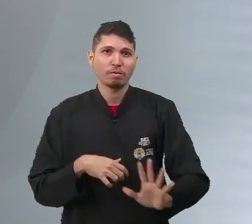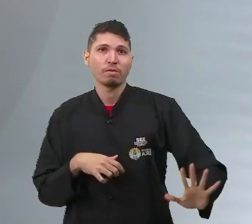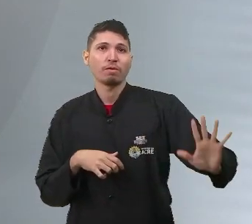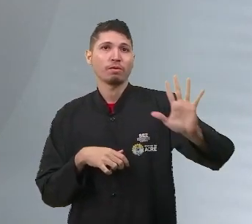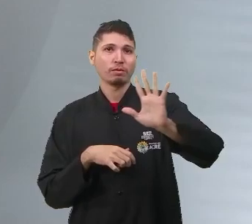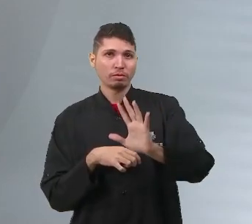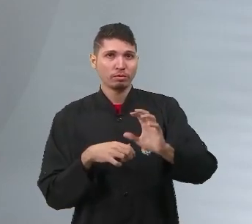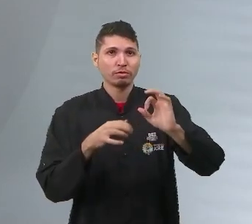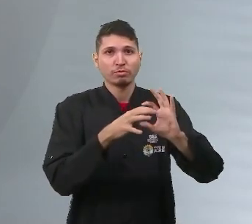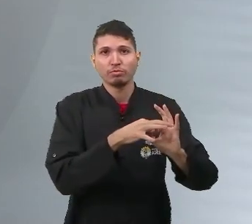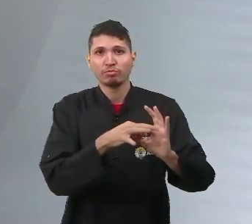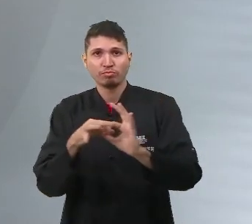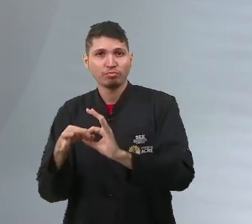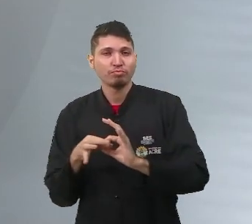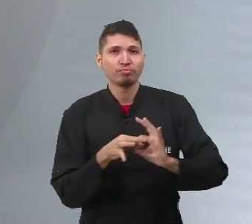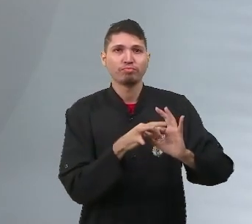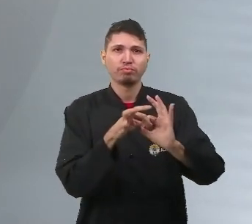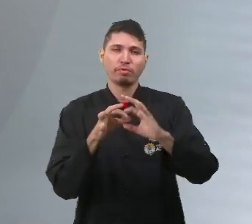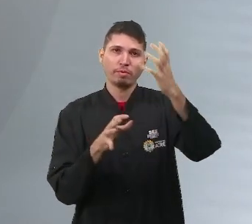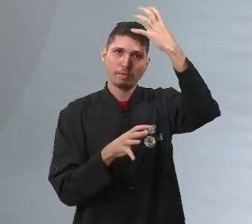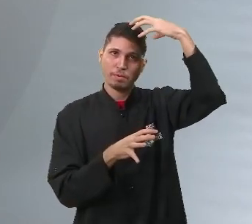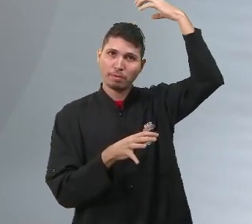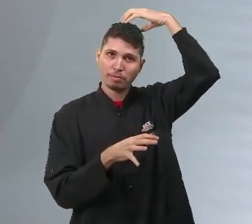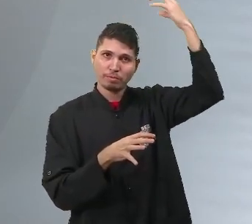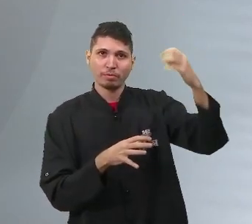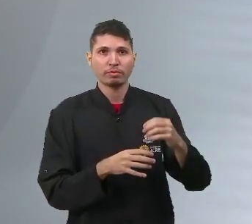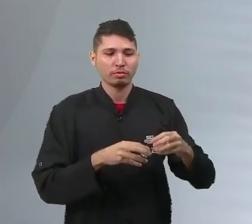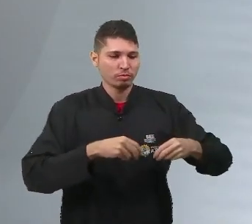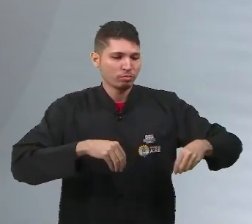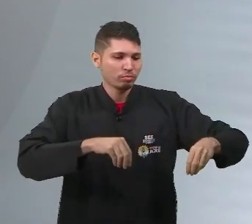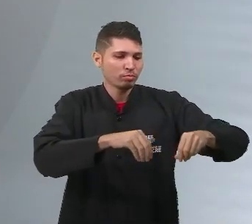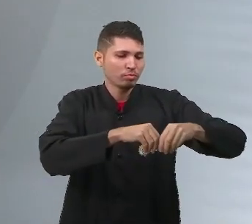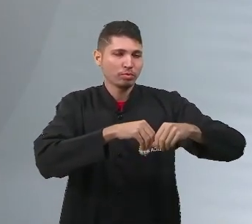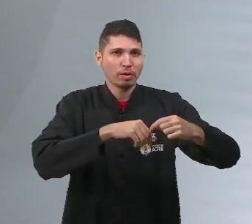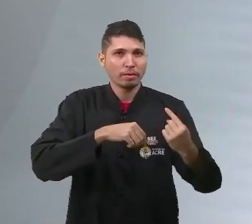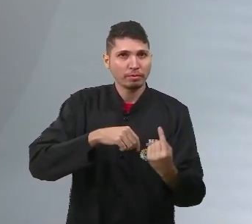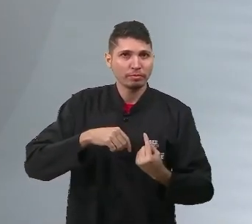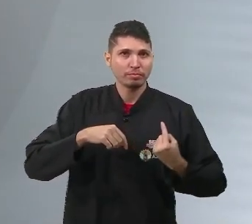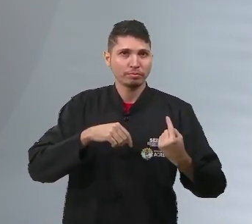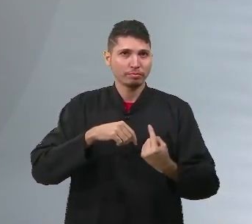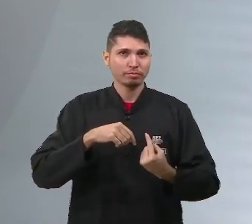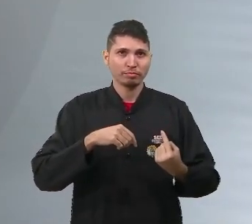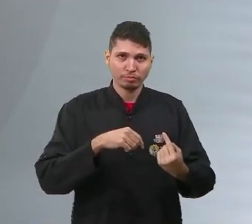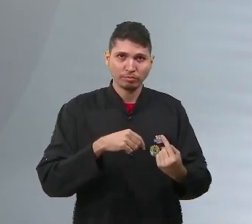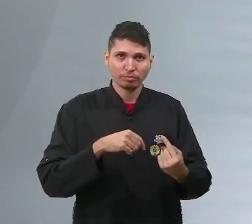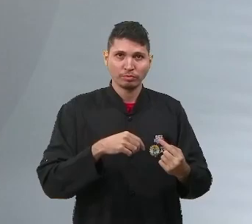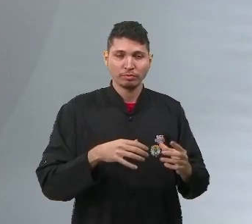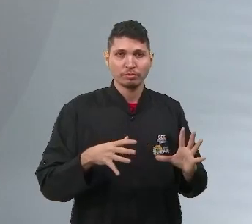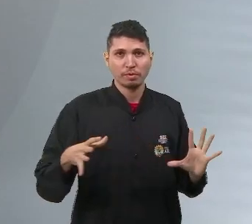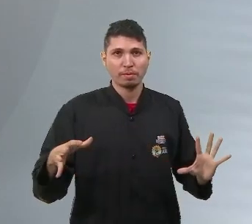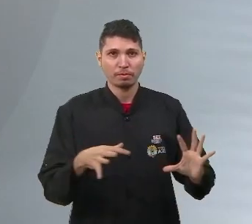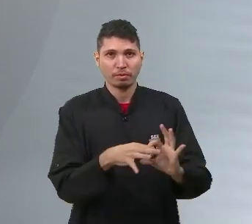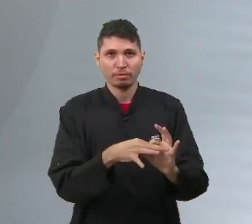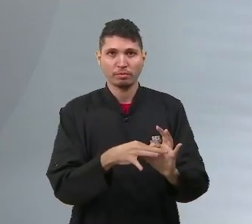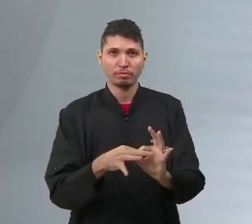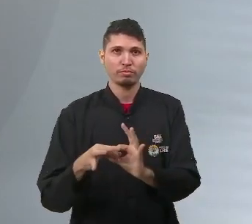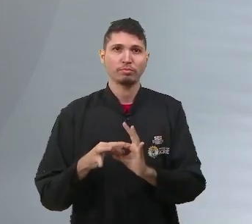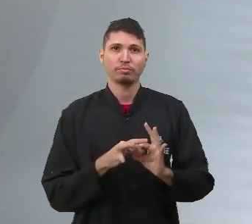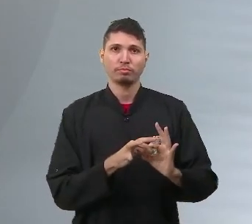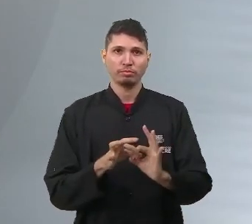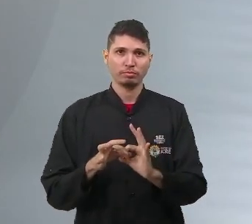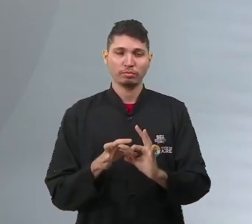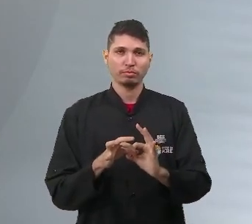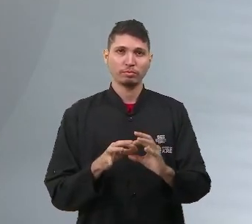unificam e se tornam ali uma região só, um território só, tal qual os países que nós conhecemos hoje, eles se juntam sobre ali